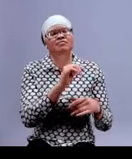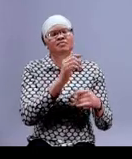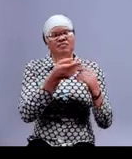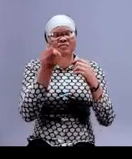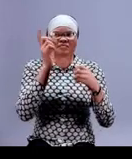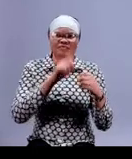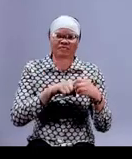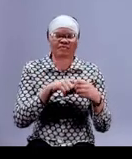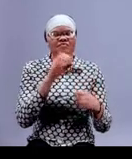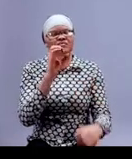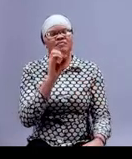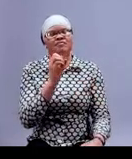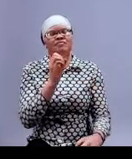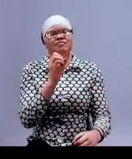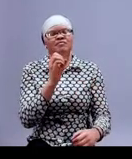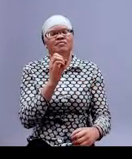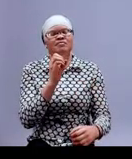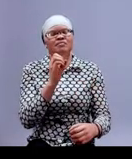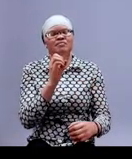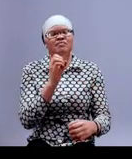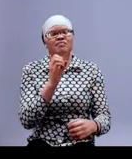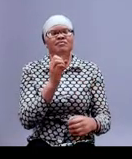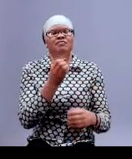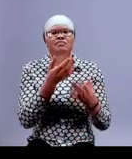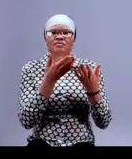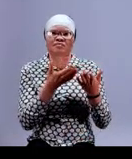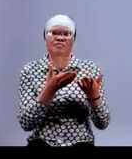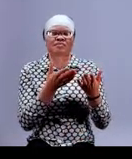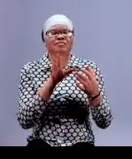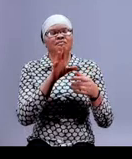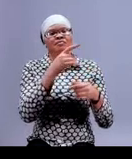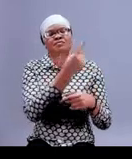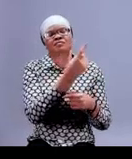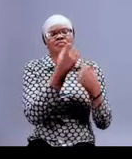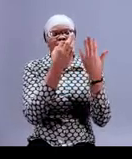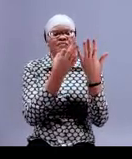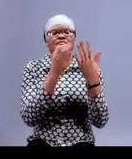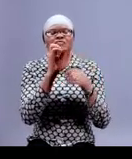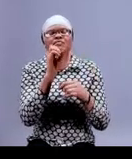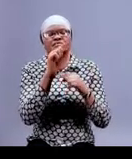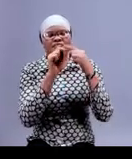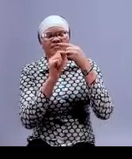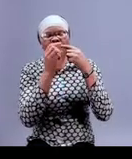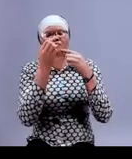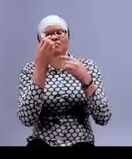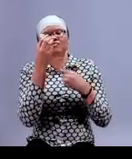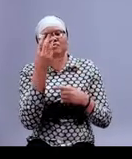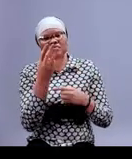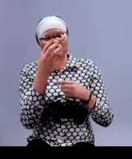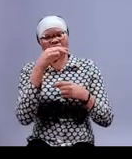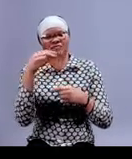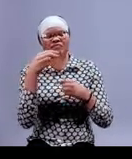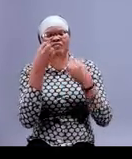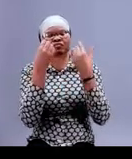acrescenta um zero no cociente logo 180 di 3 =